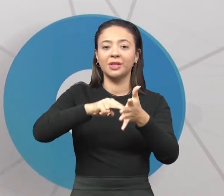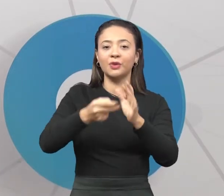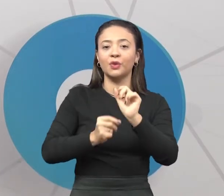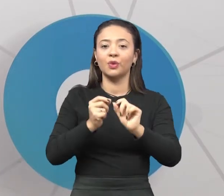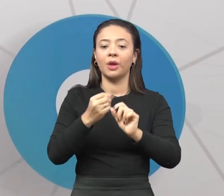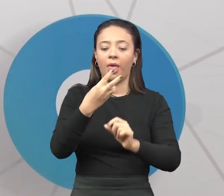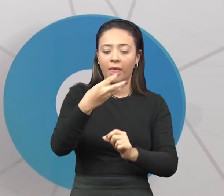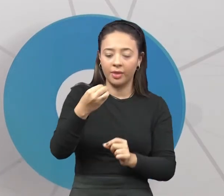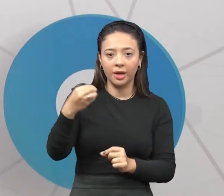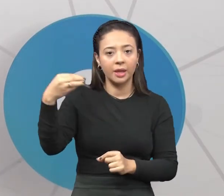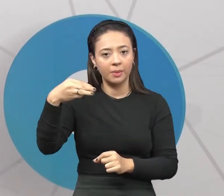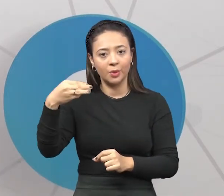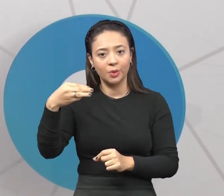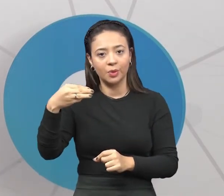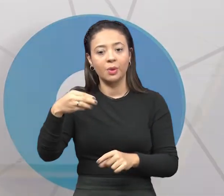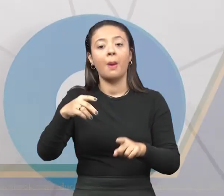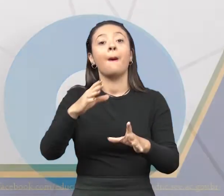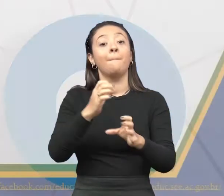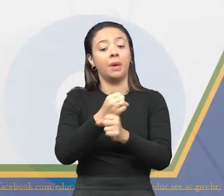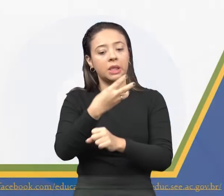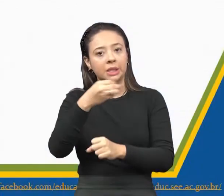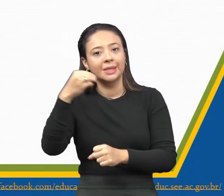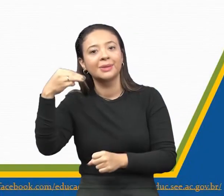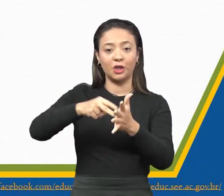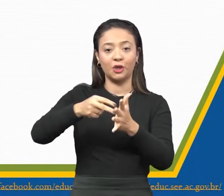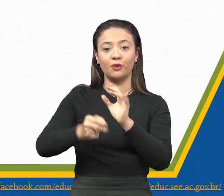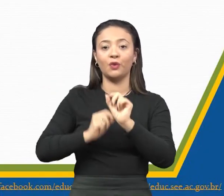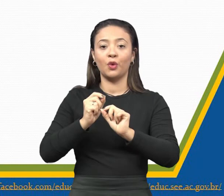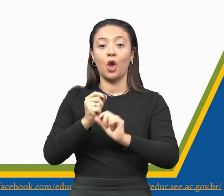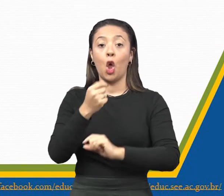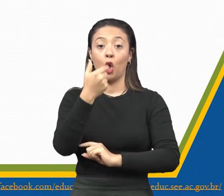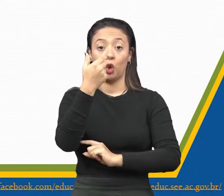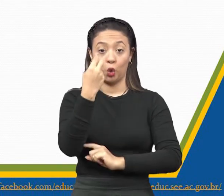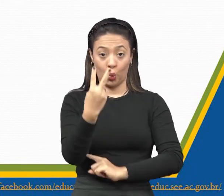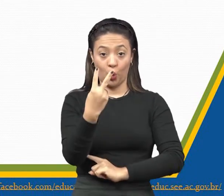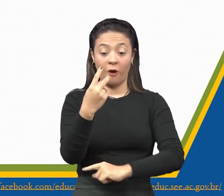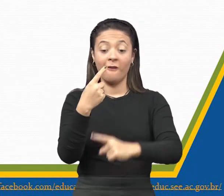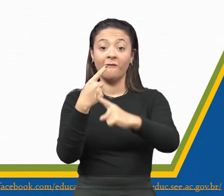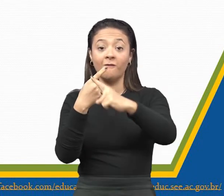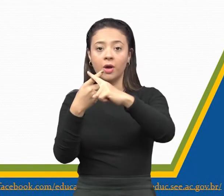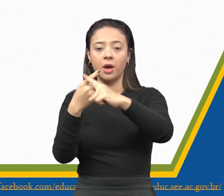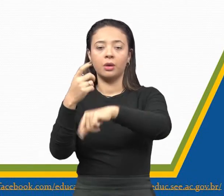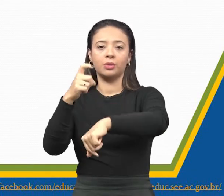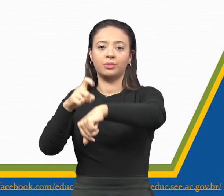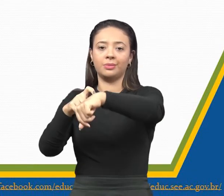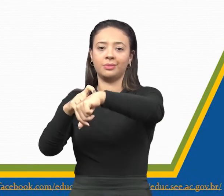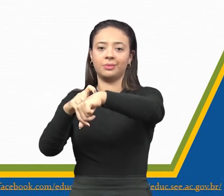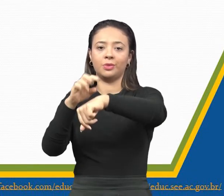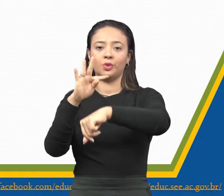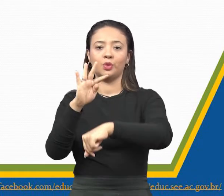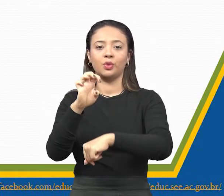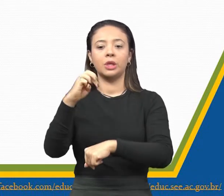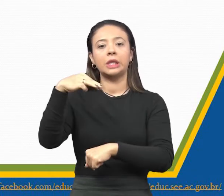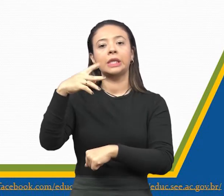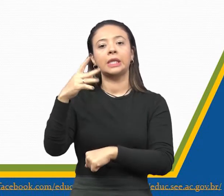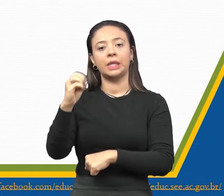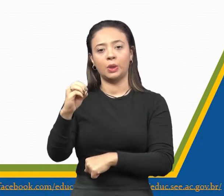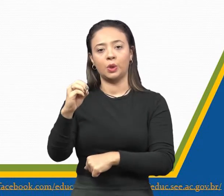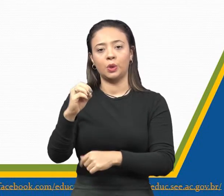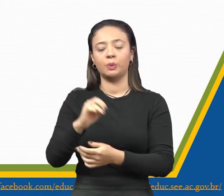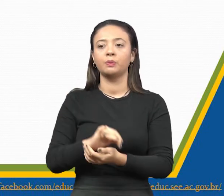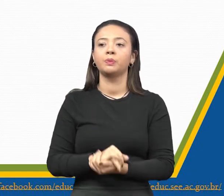30 minutos. Então, por isso, esse expoente ele vai ficar 2 vezes o nosso tempo.